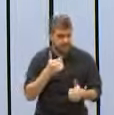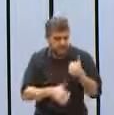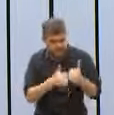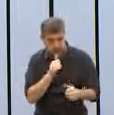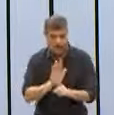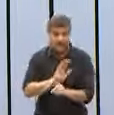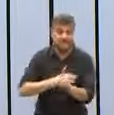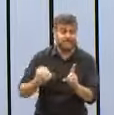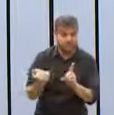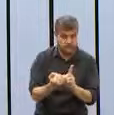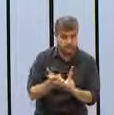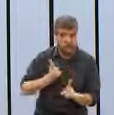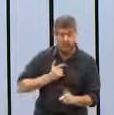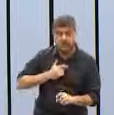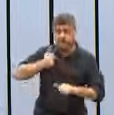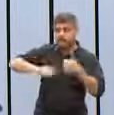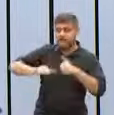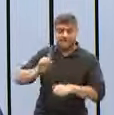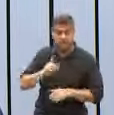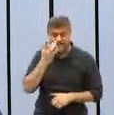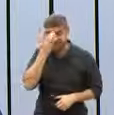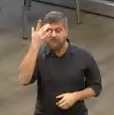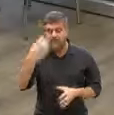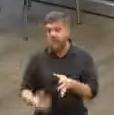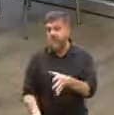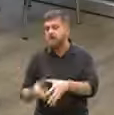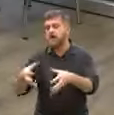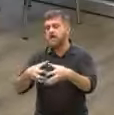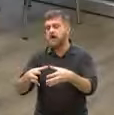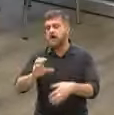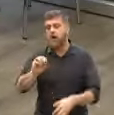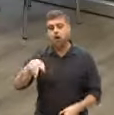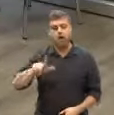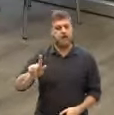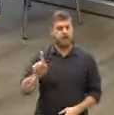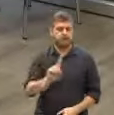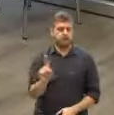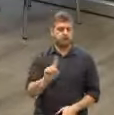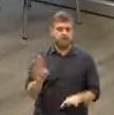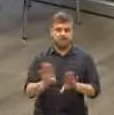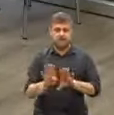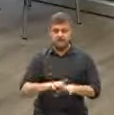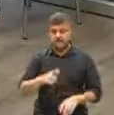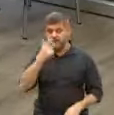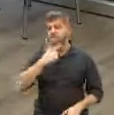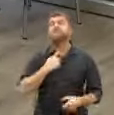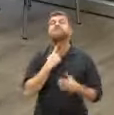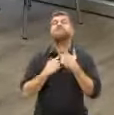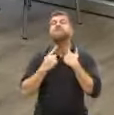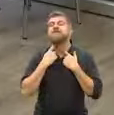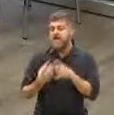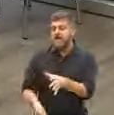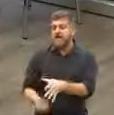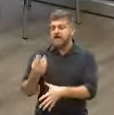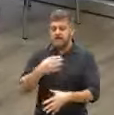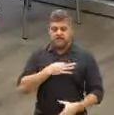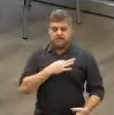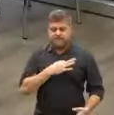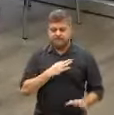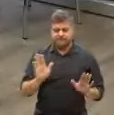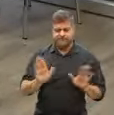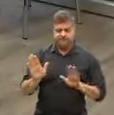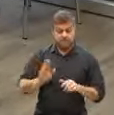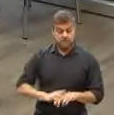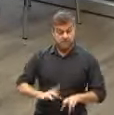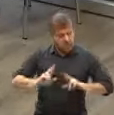enfim. Não é tão fácil quanto parece. Muitas das vezes a empolgação fala mais alto, mas... E eu diria que como presidente de